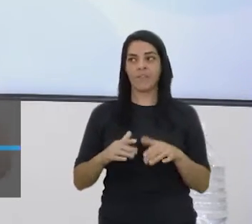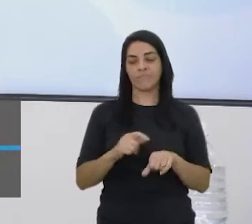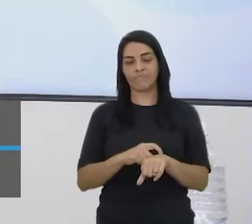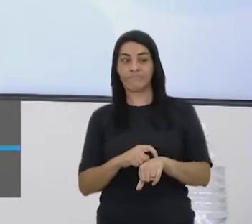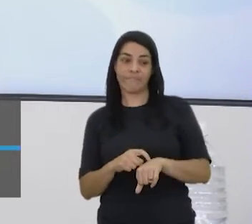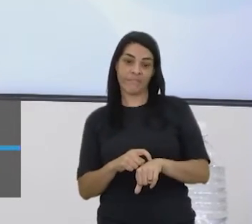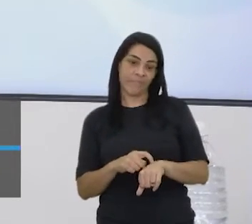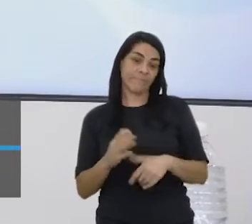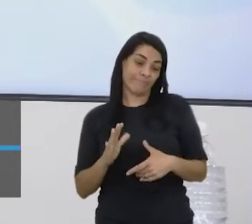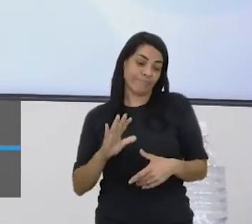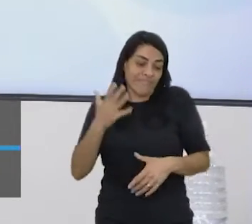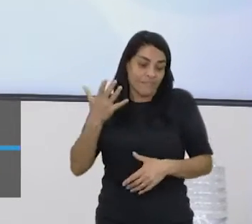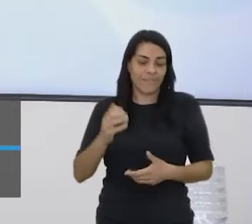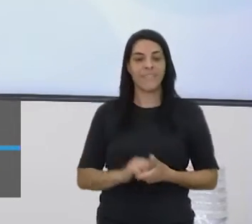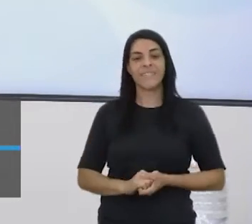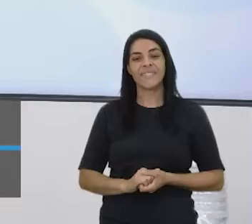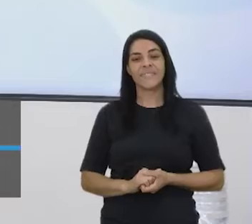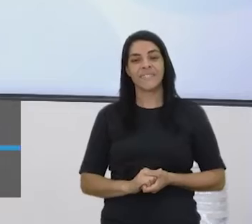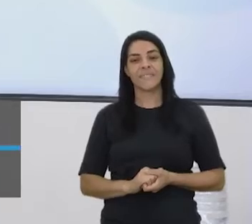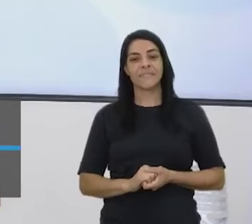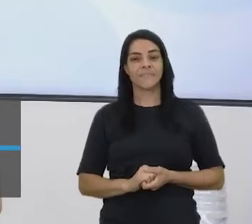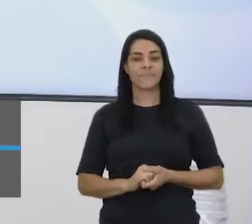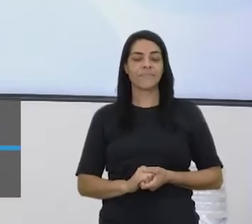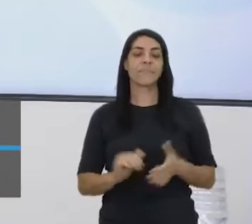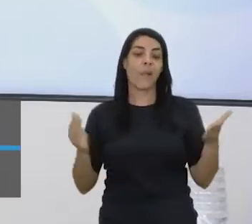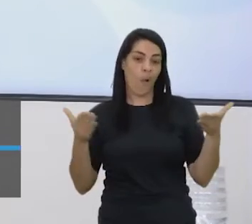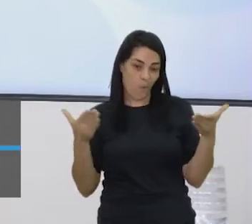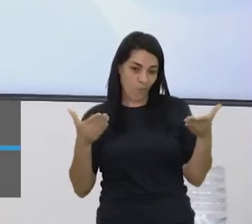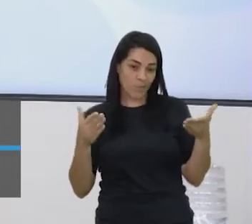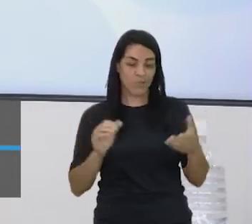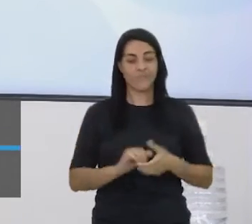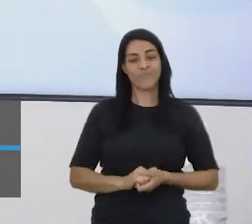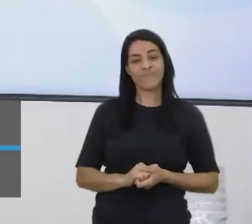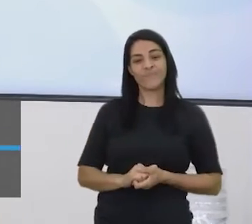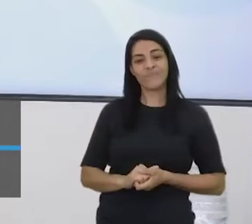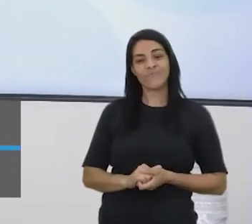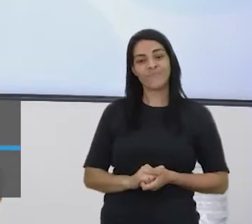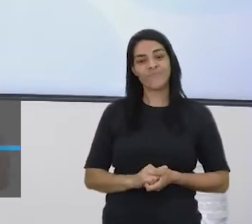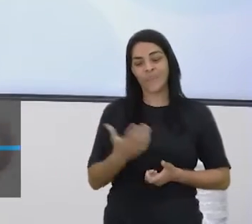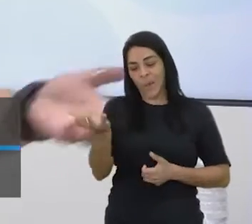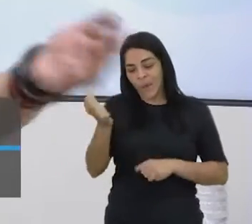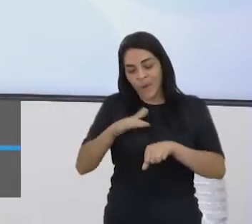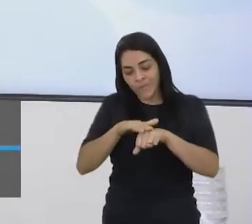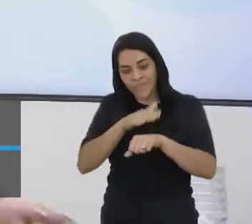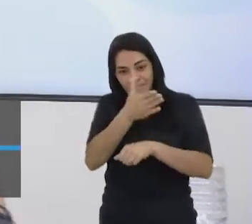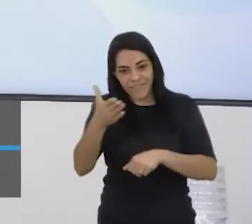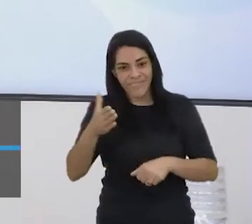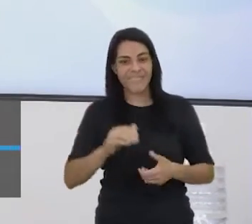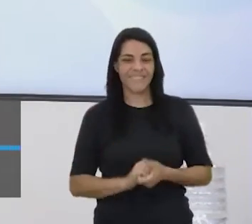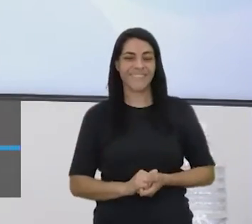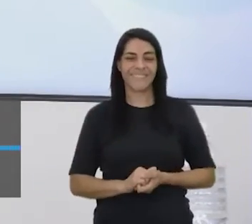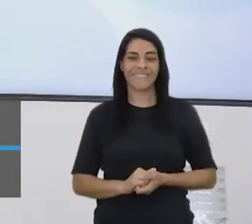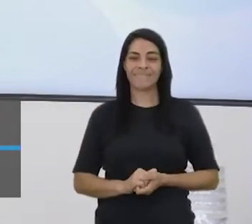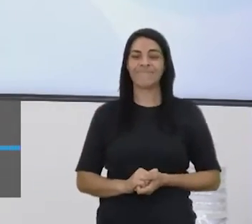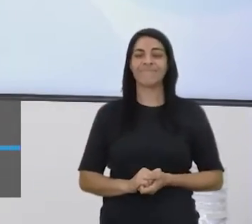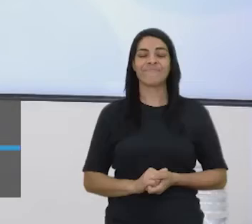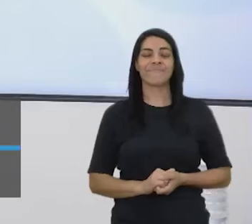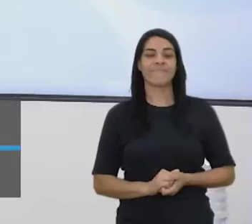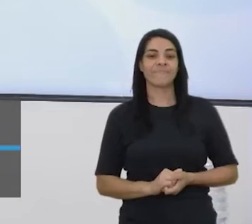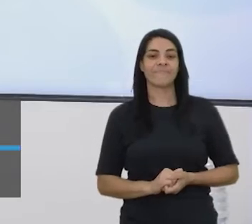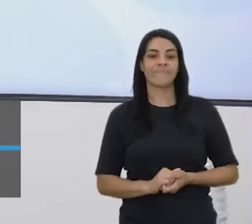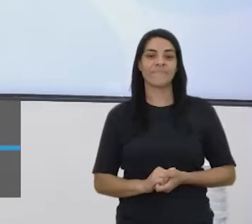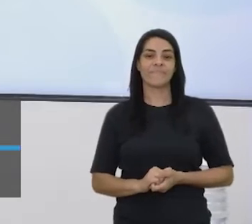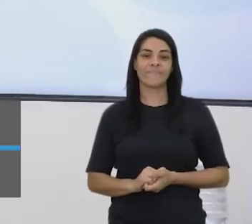acontece que é isso que eu queria contar para vocês hoje eu bom estou aqui dando aula não é mesmo